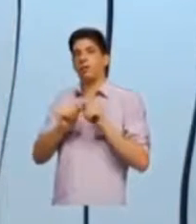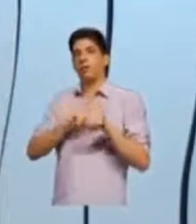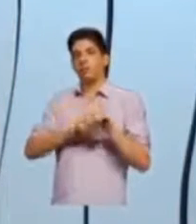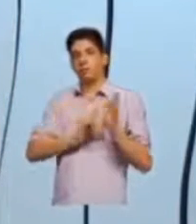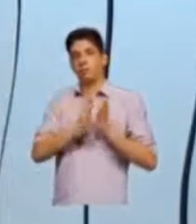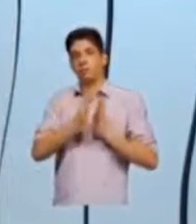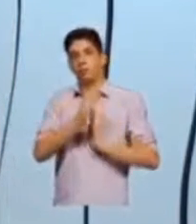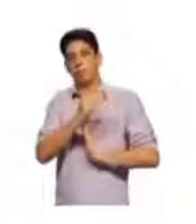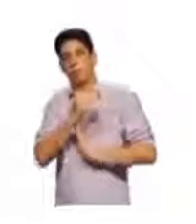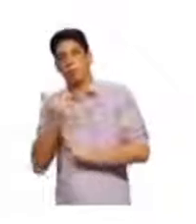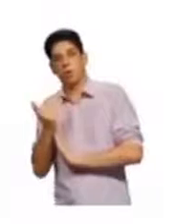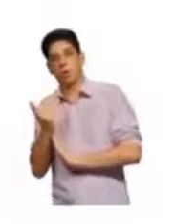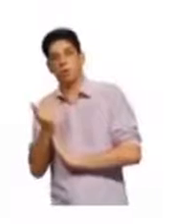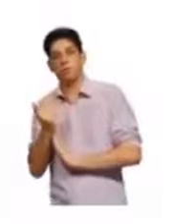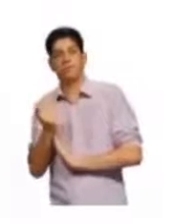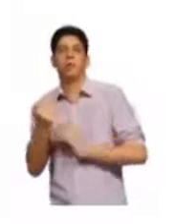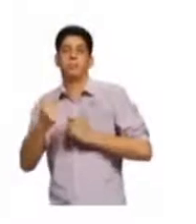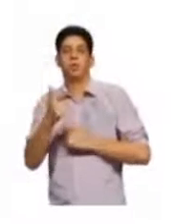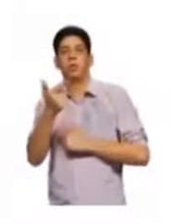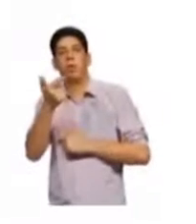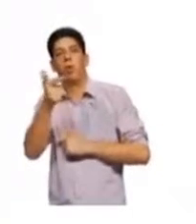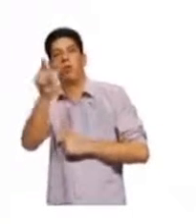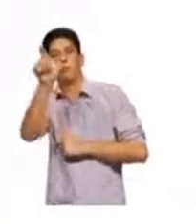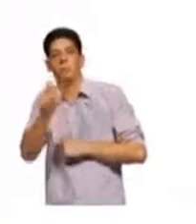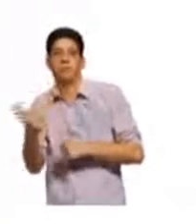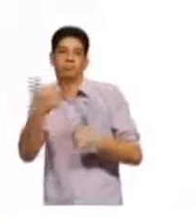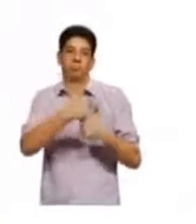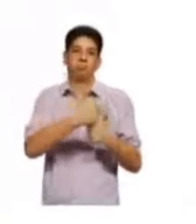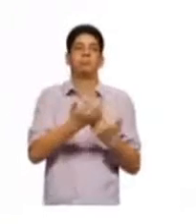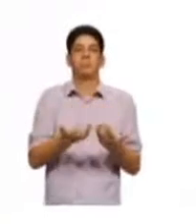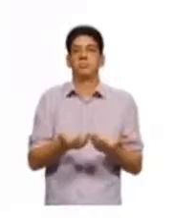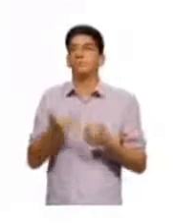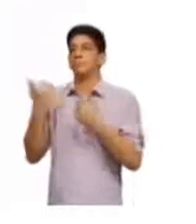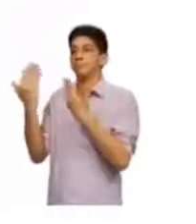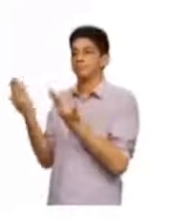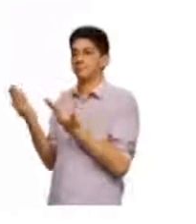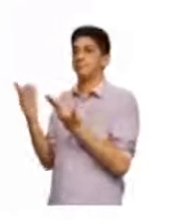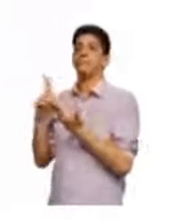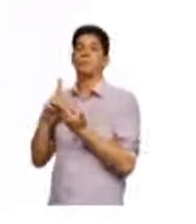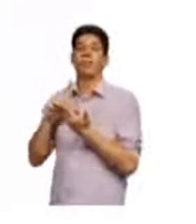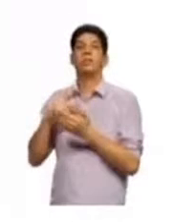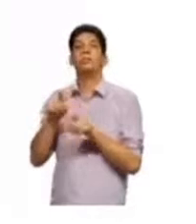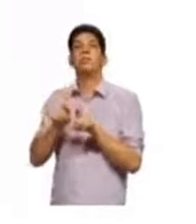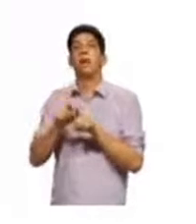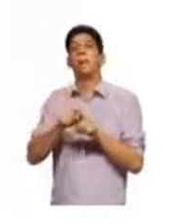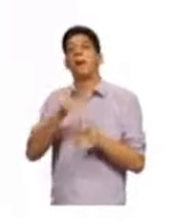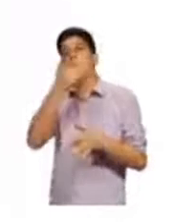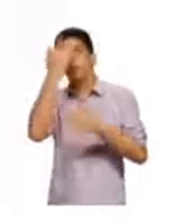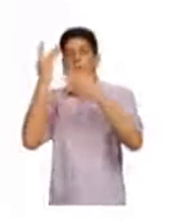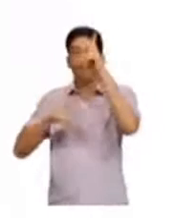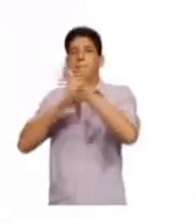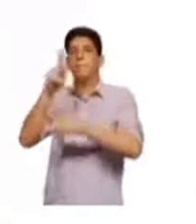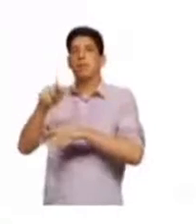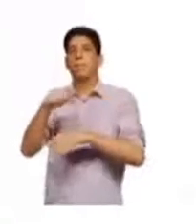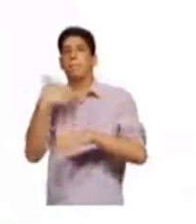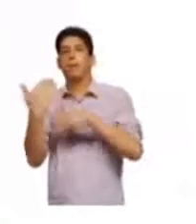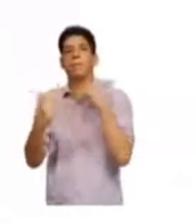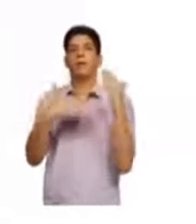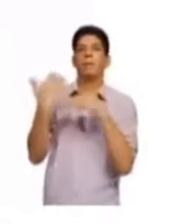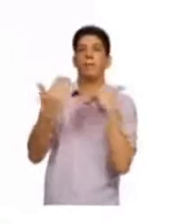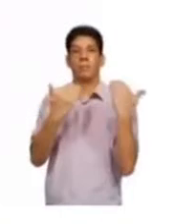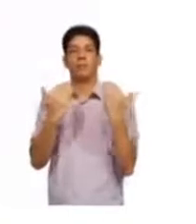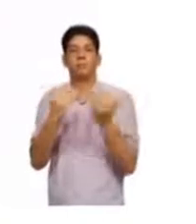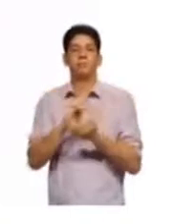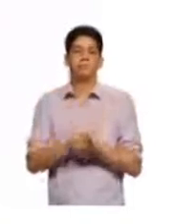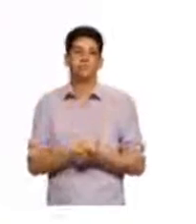Que nós temos então as mortes, onde ela dizimou grande parte da população. E no Brasil, tem uma história